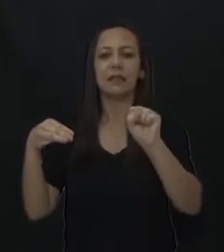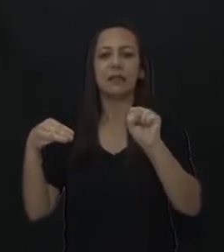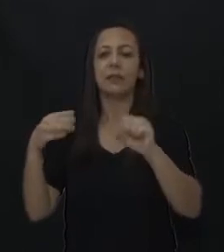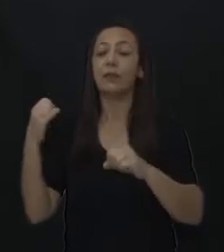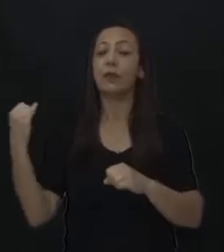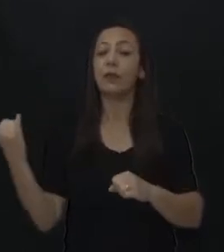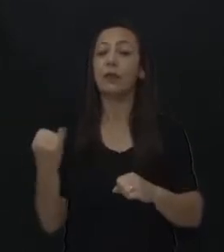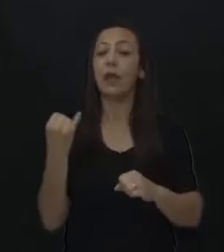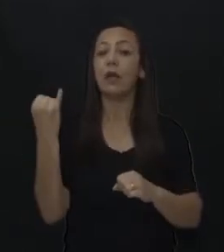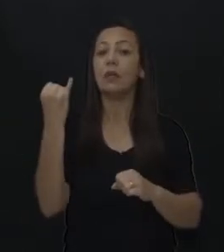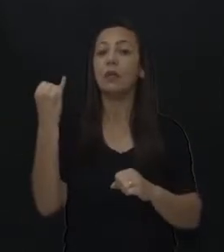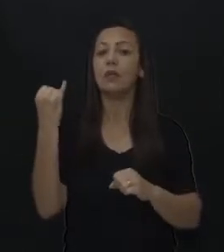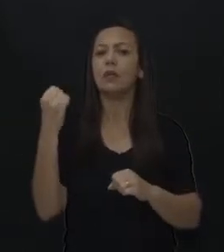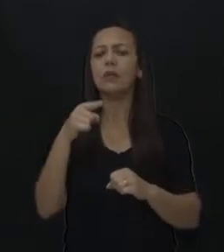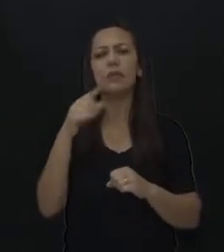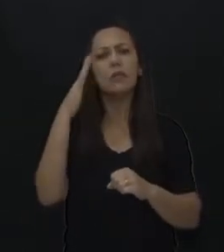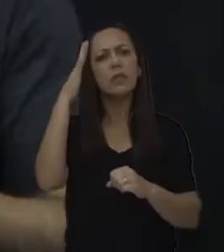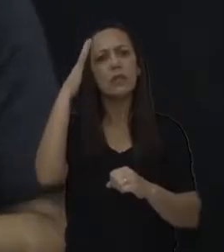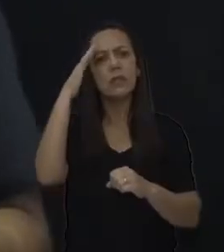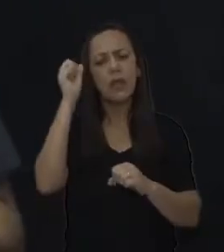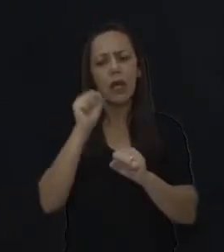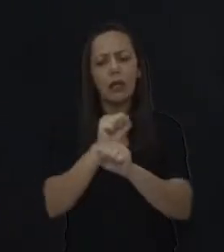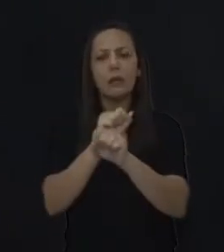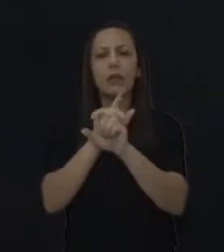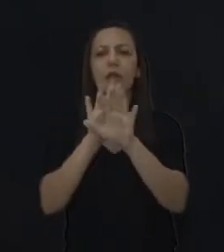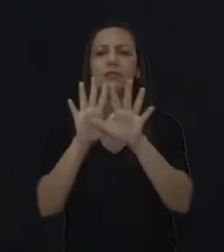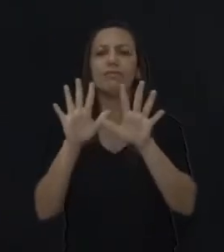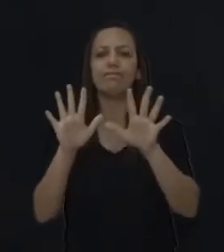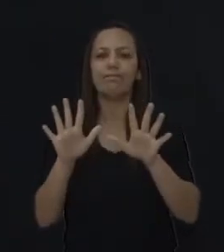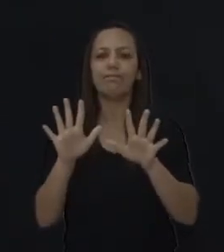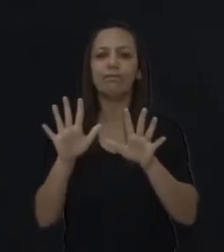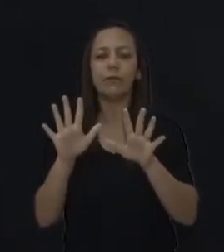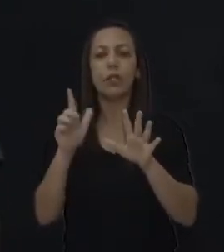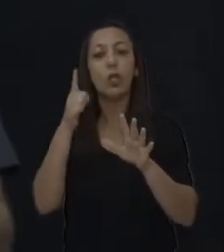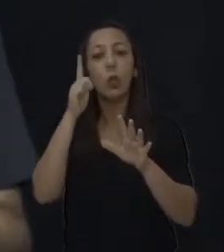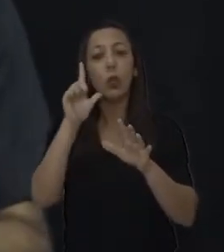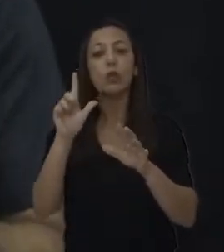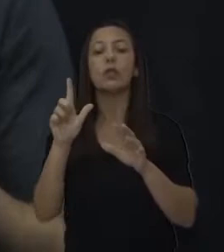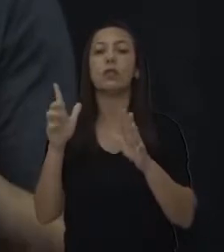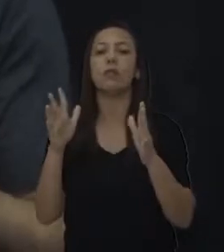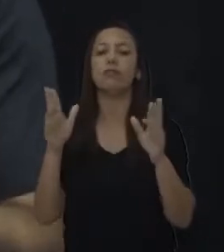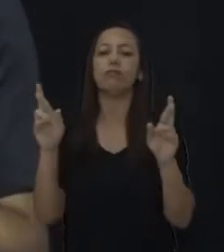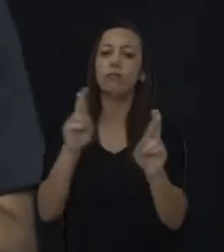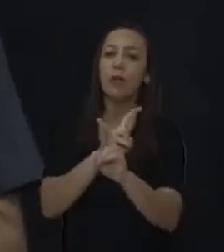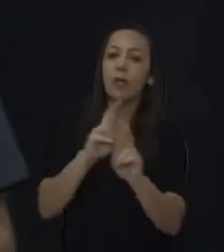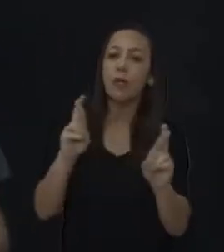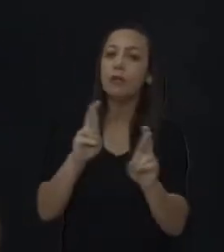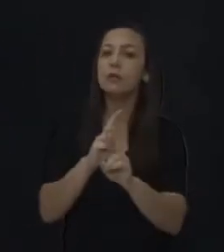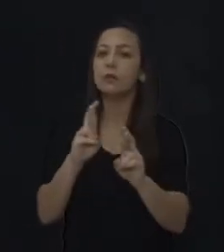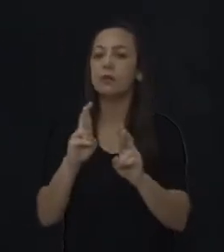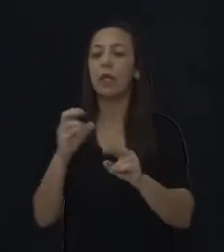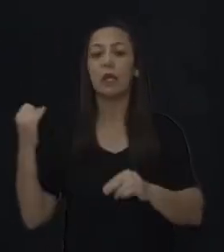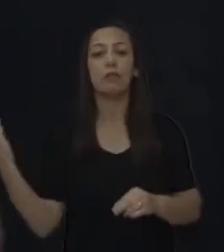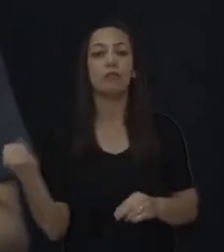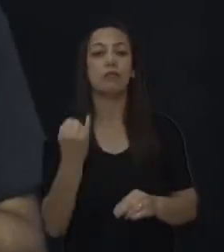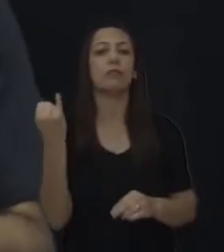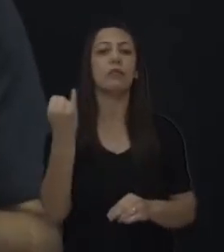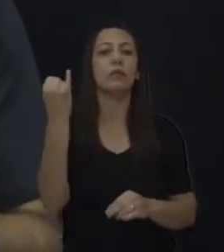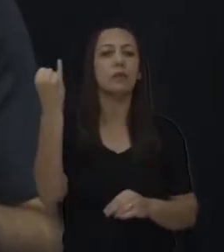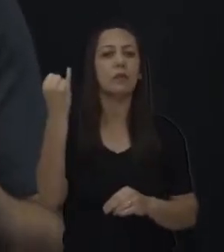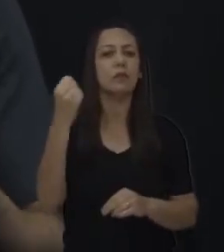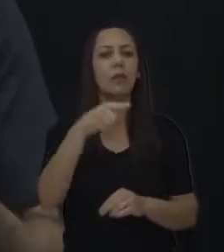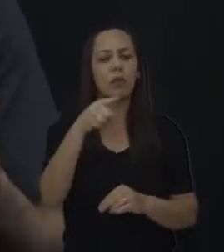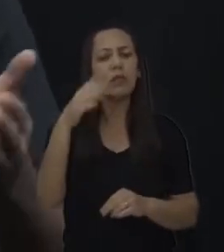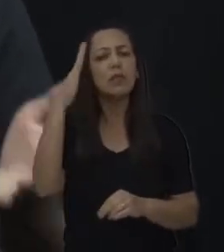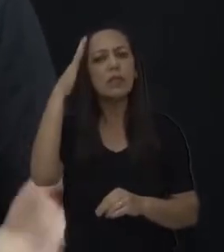que vocês identifiquem e consigam fazer essa relação, pois ela será de suma importância para